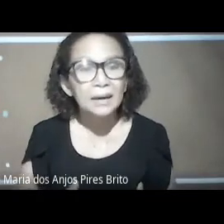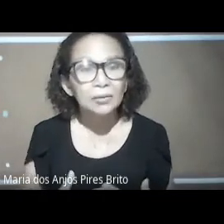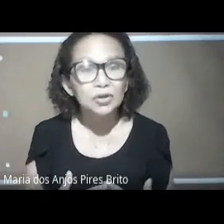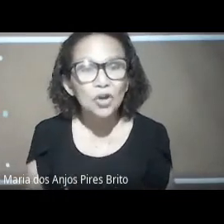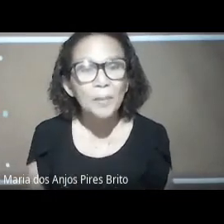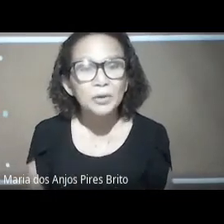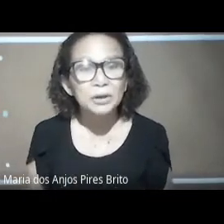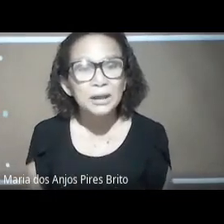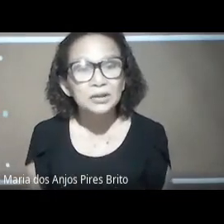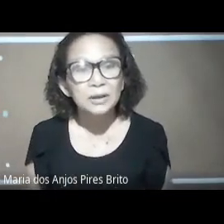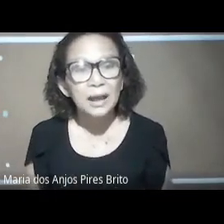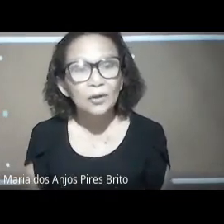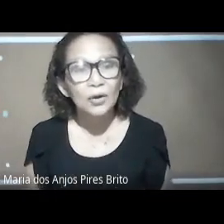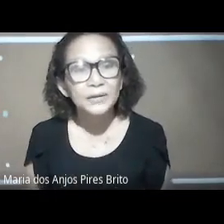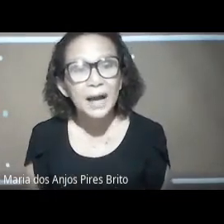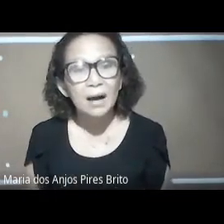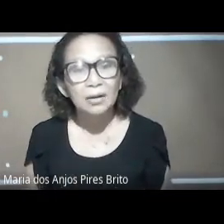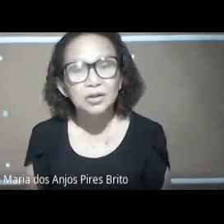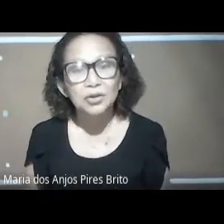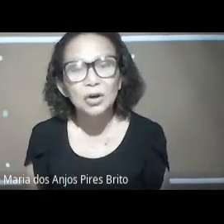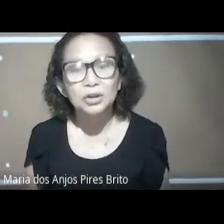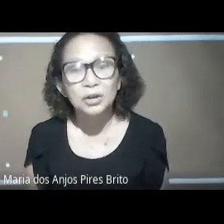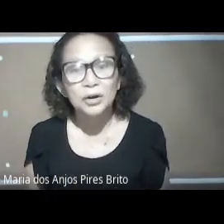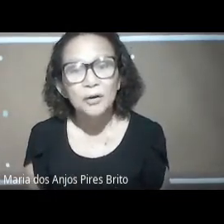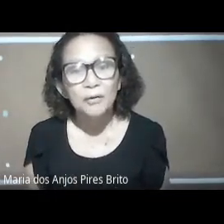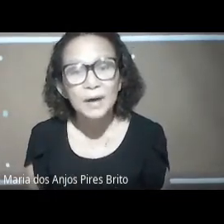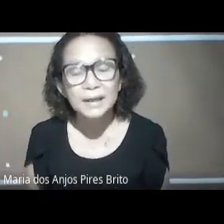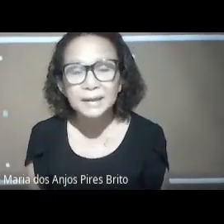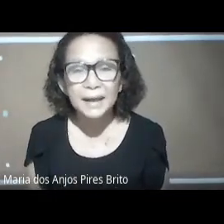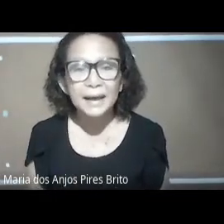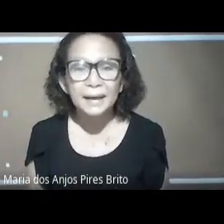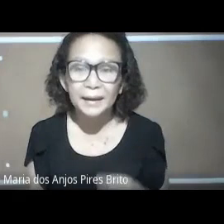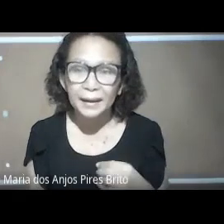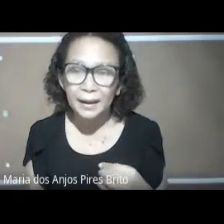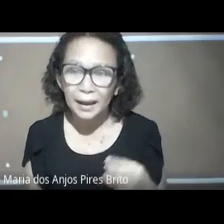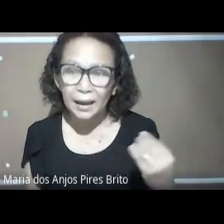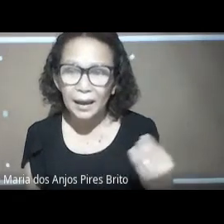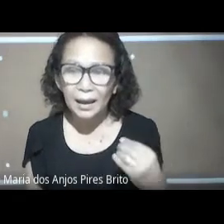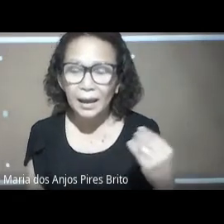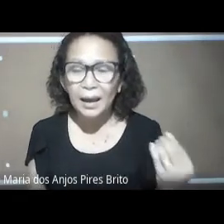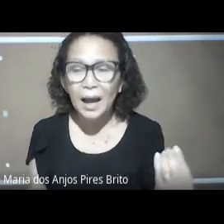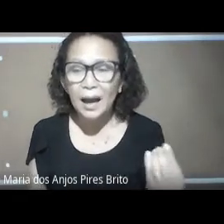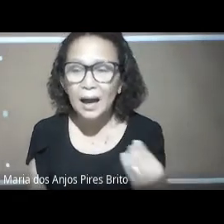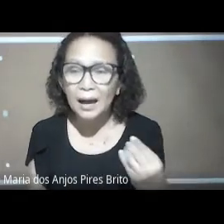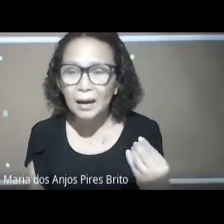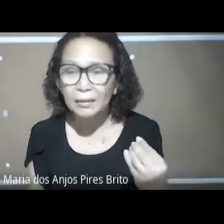Mas os tópicos da nossa aula de hoje vai ser